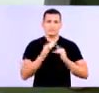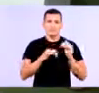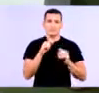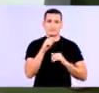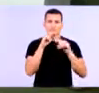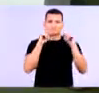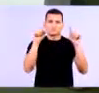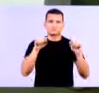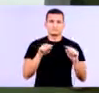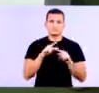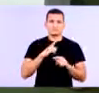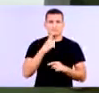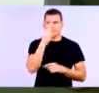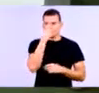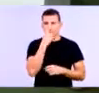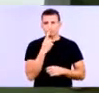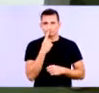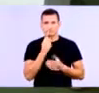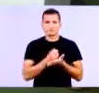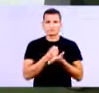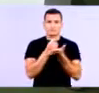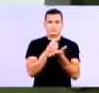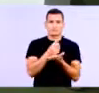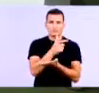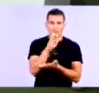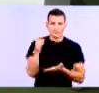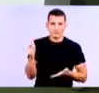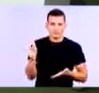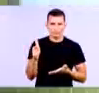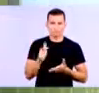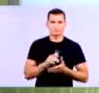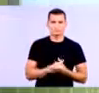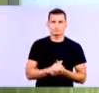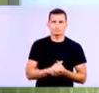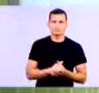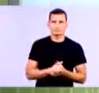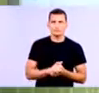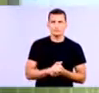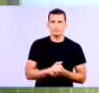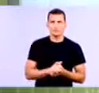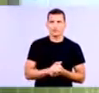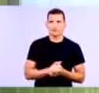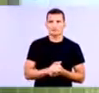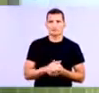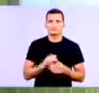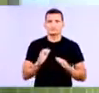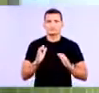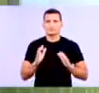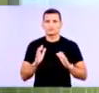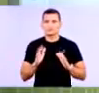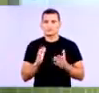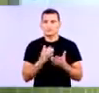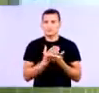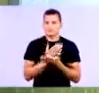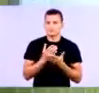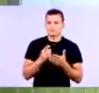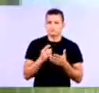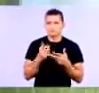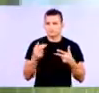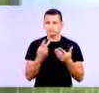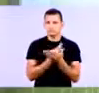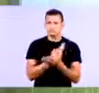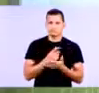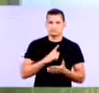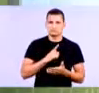um perfil de auxiliar os outros em tempos, em eventos inesperados. Tem gente